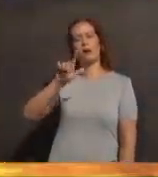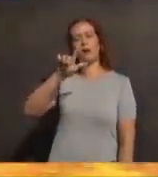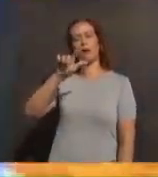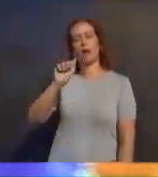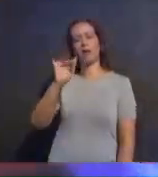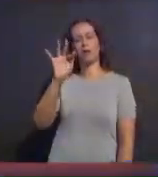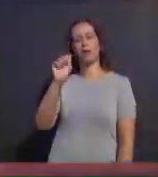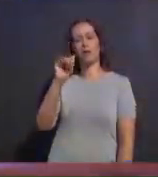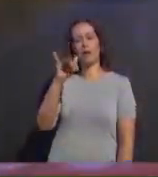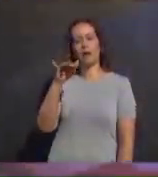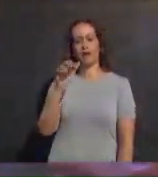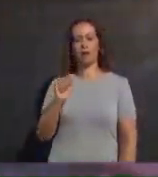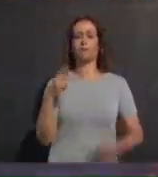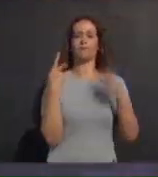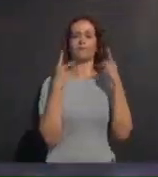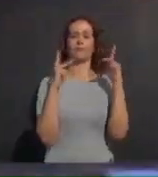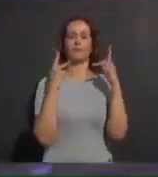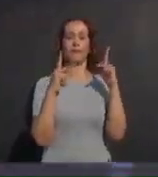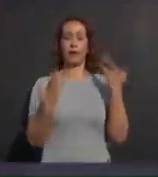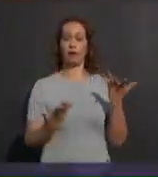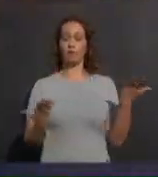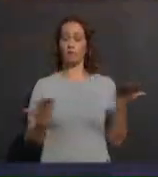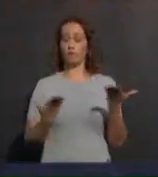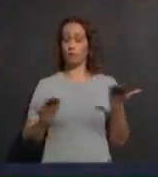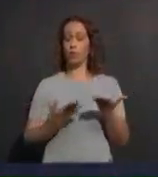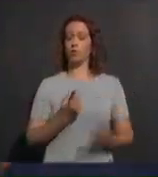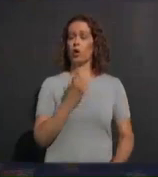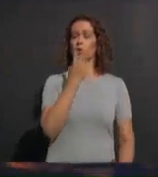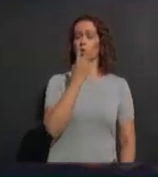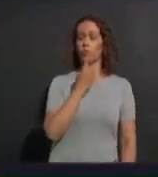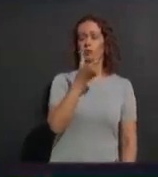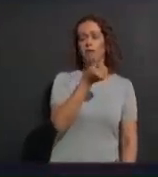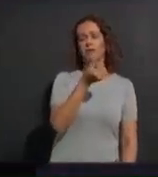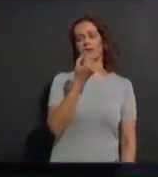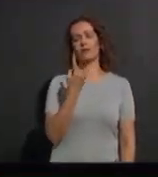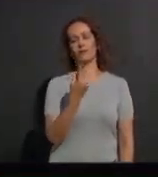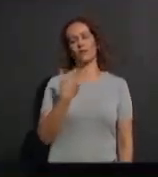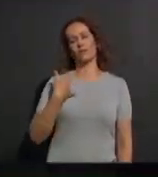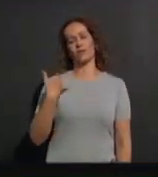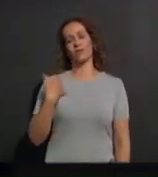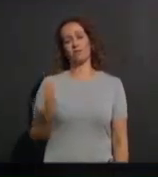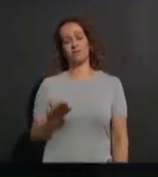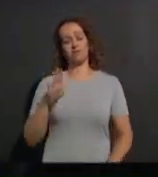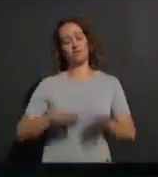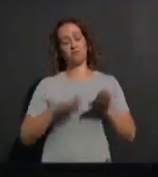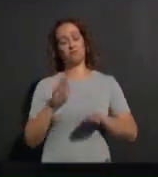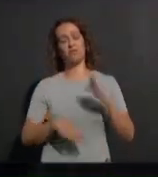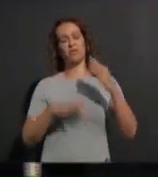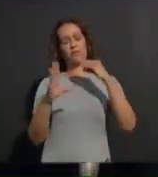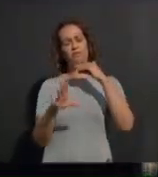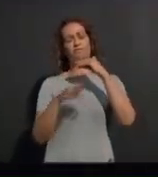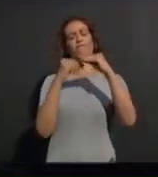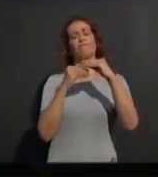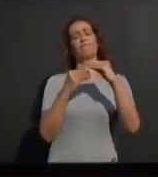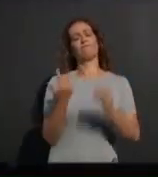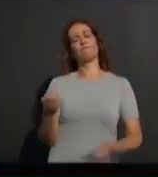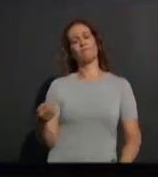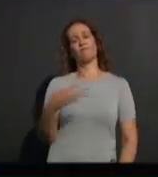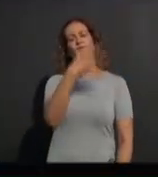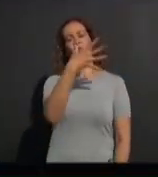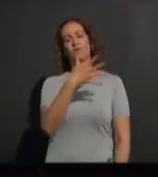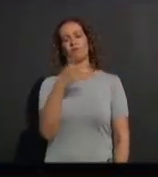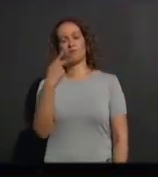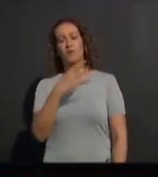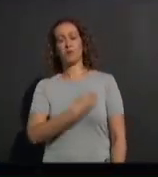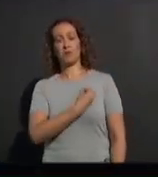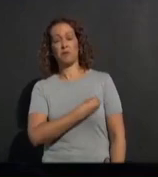é uma pessoa que eu admiro muito, fazendo hoje 61 anos de idade, às vezes você está precisando de introduzir um elemento novo, no ecossistema da sua vida